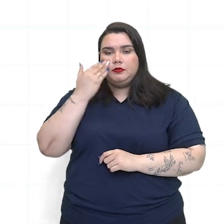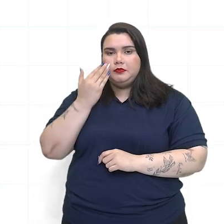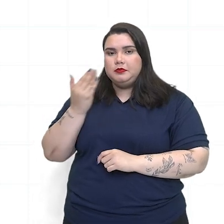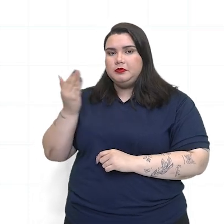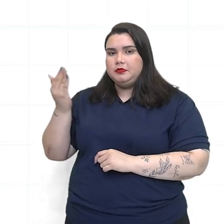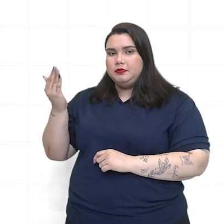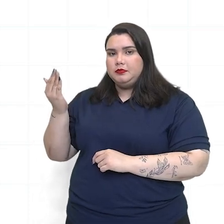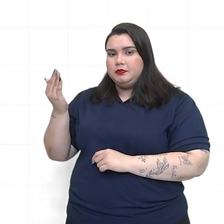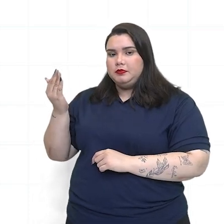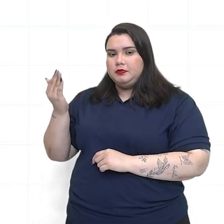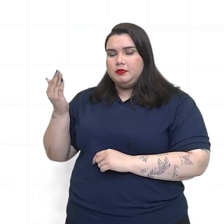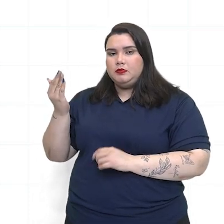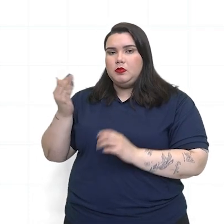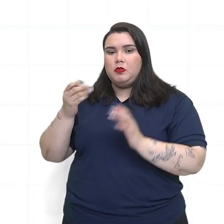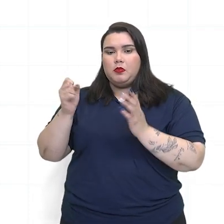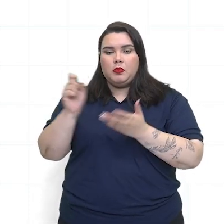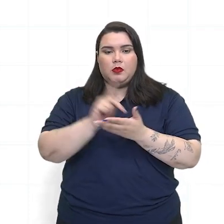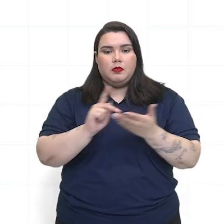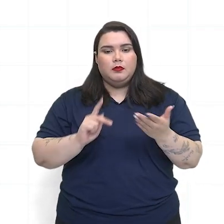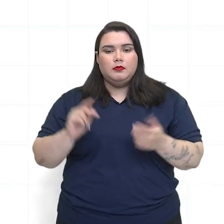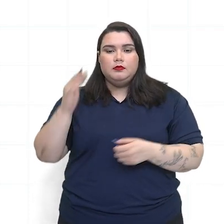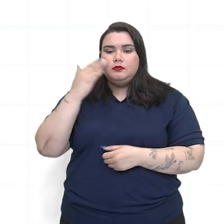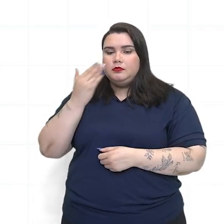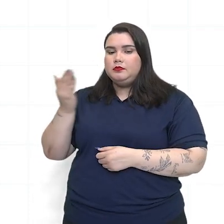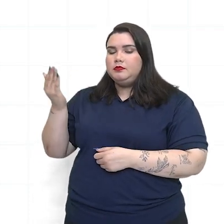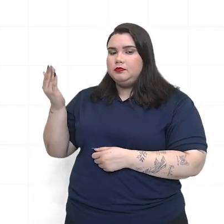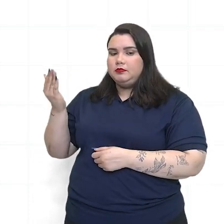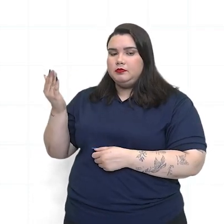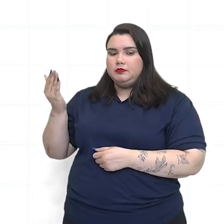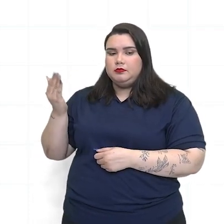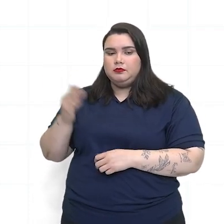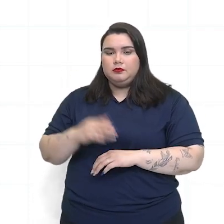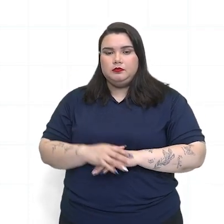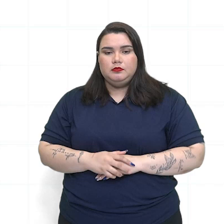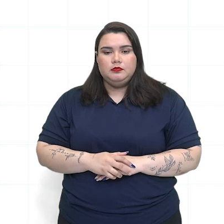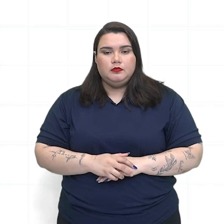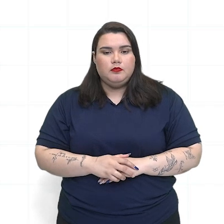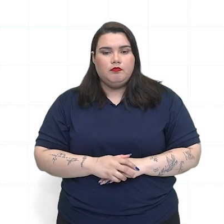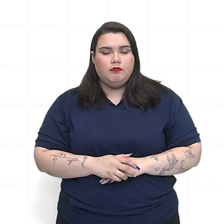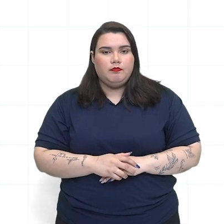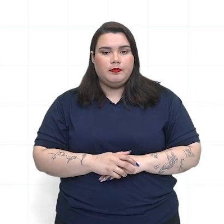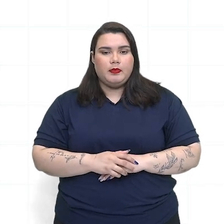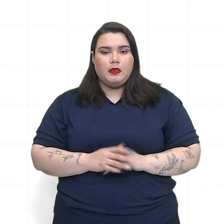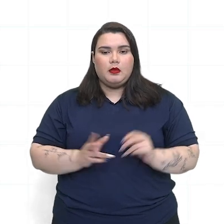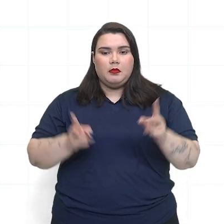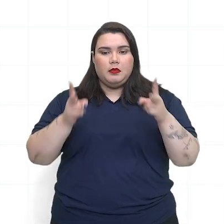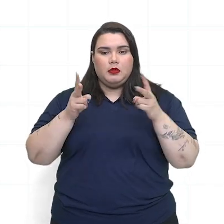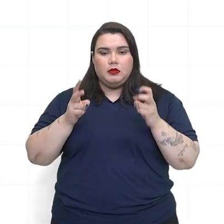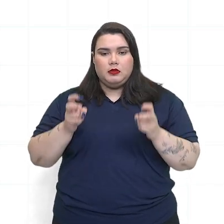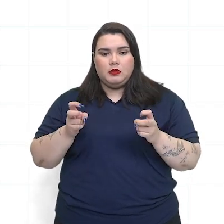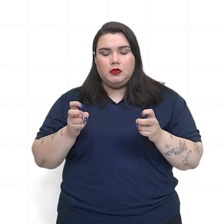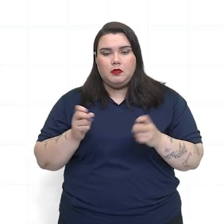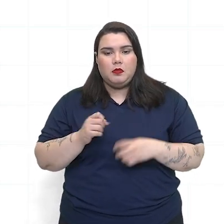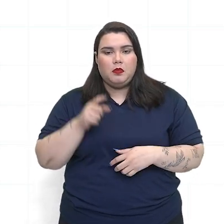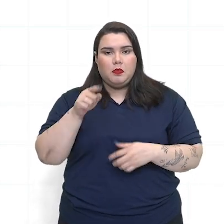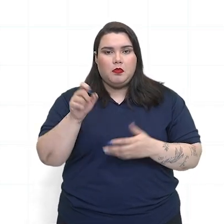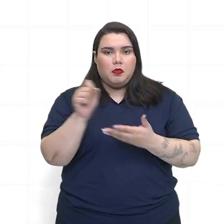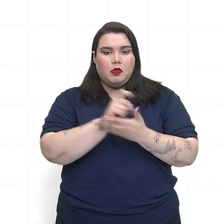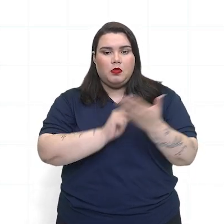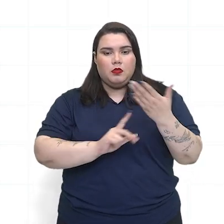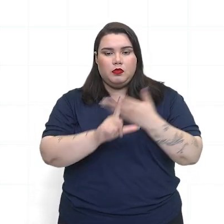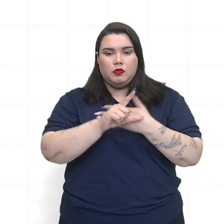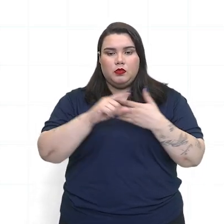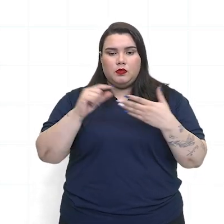poema Autopsicografia, né, de Fernando Pessoa. Observem bem, olha. Vocês podem observar aí, o poeta é um